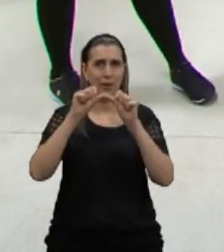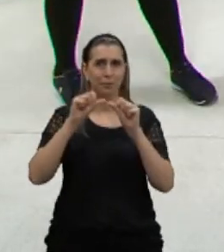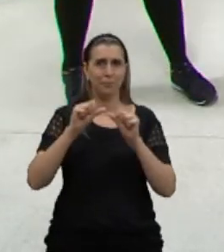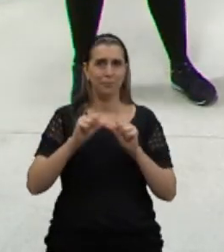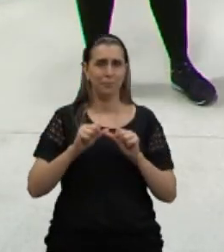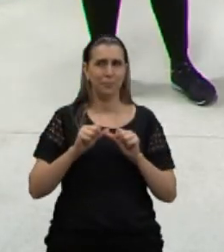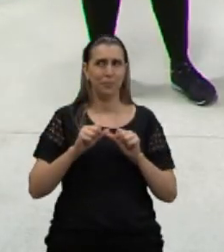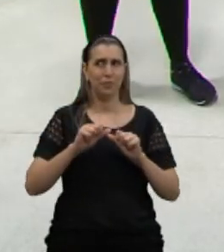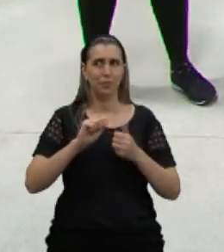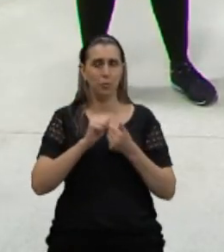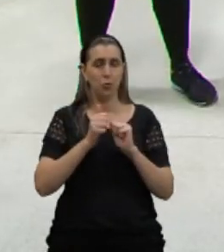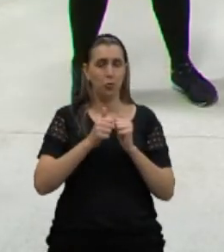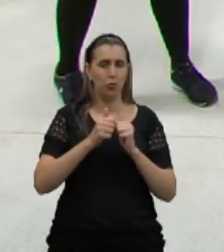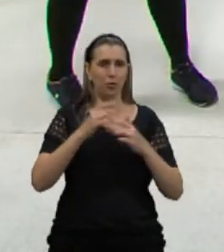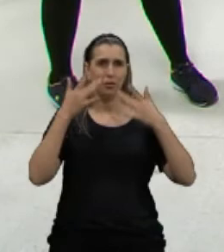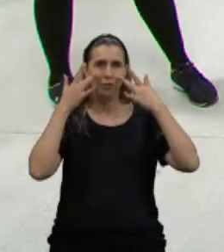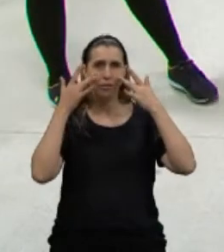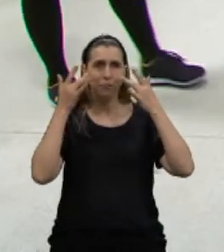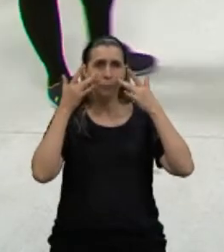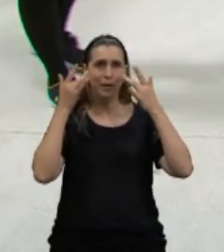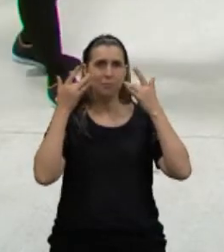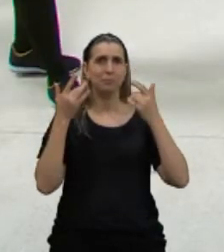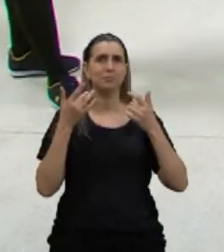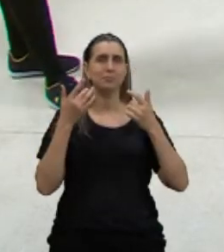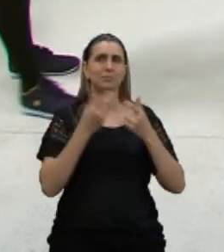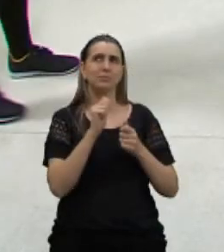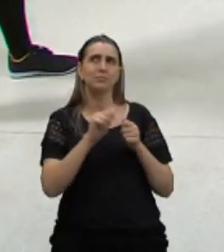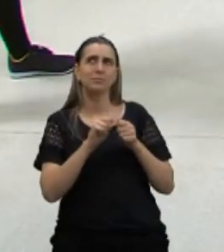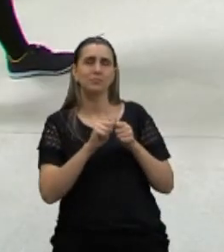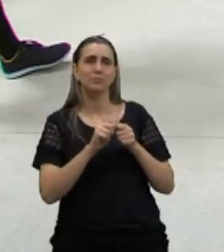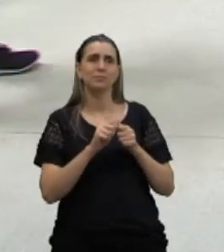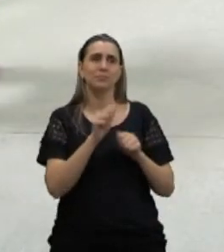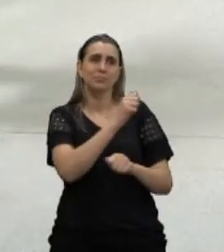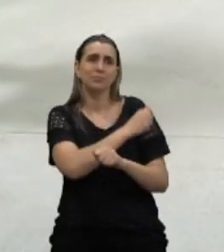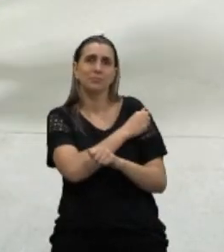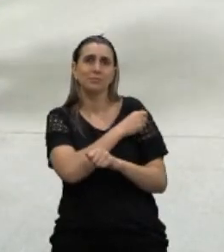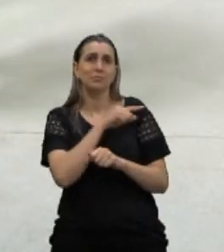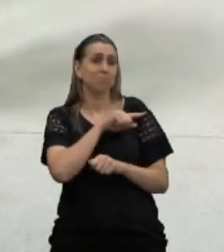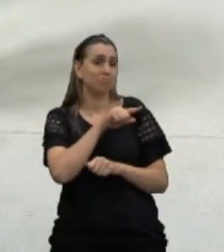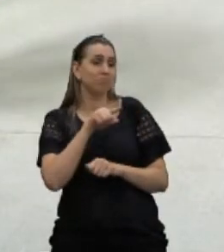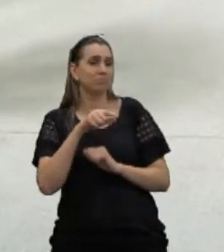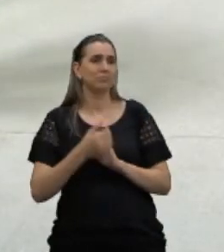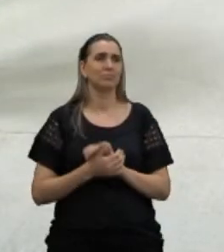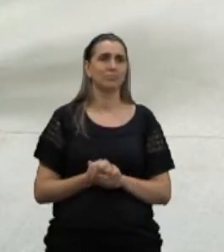exemplo, de um jogo teatral que eu faço muito com os meus alunos lá.